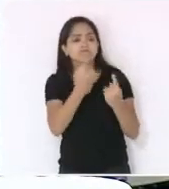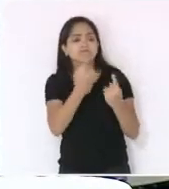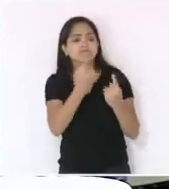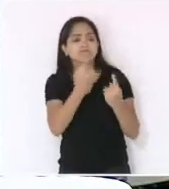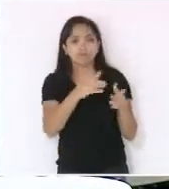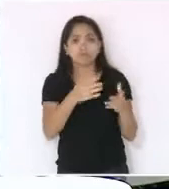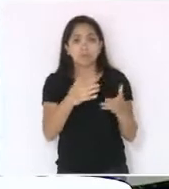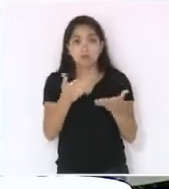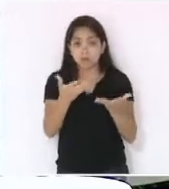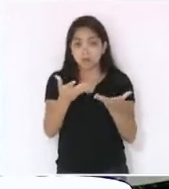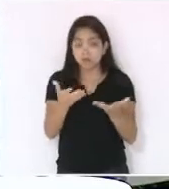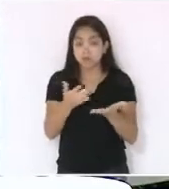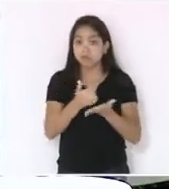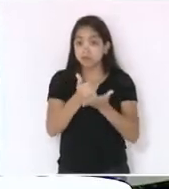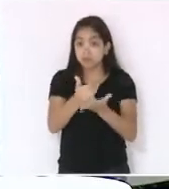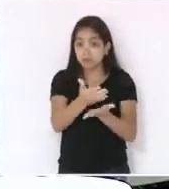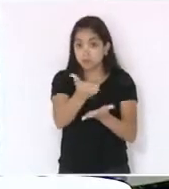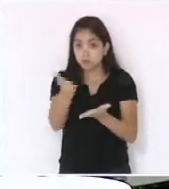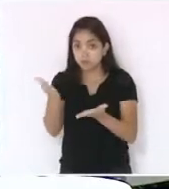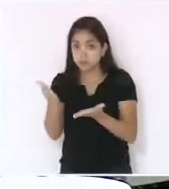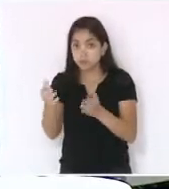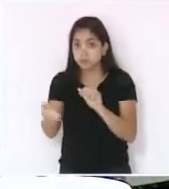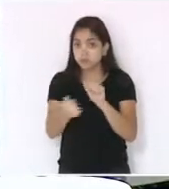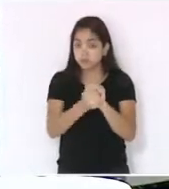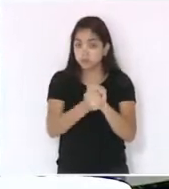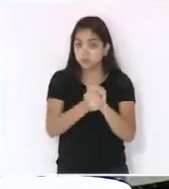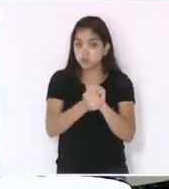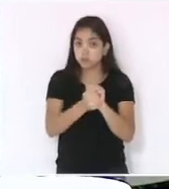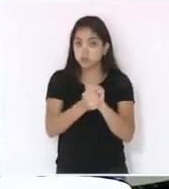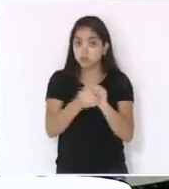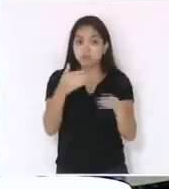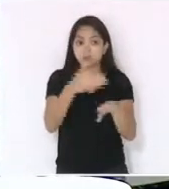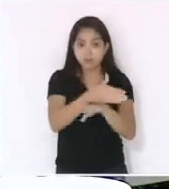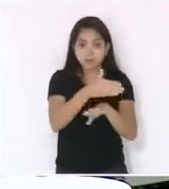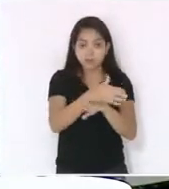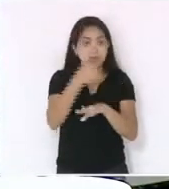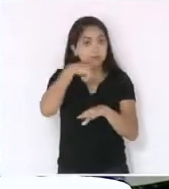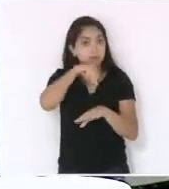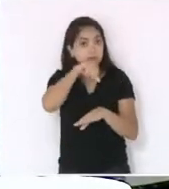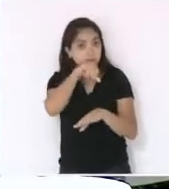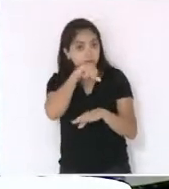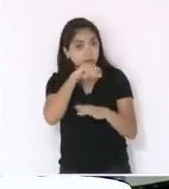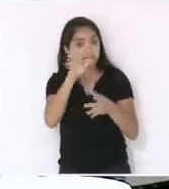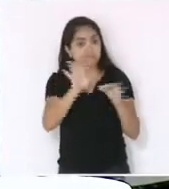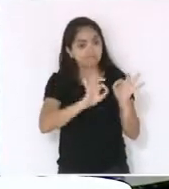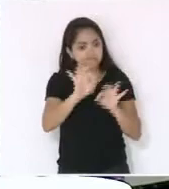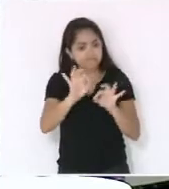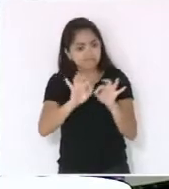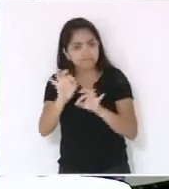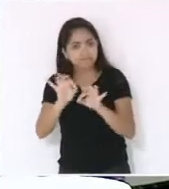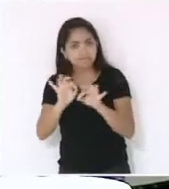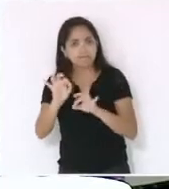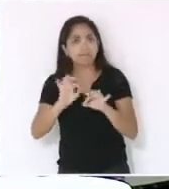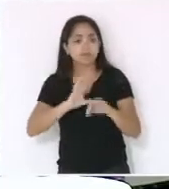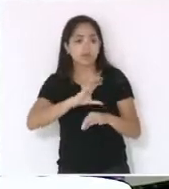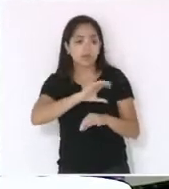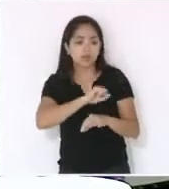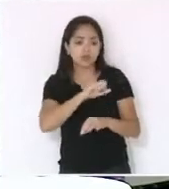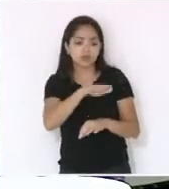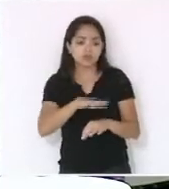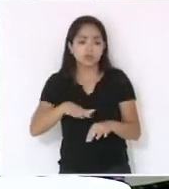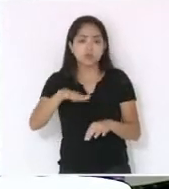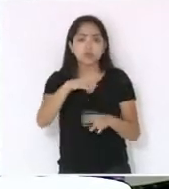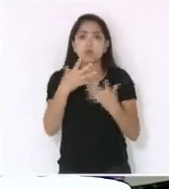todos vocês e convidamos que se juntem a nós, as mães, na construção desse espaço de amor e acolhimento. Tire